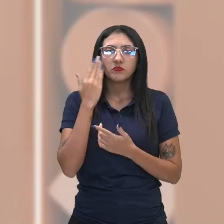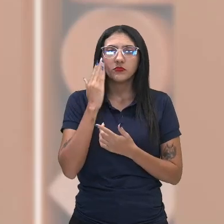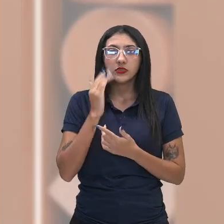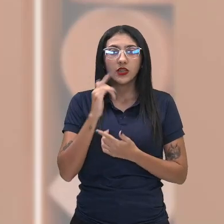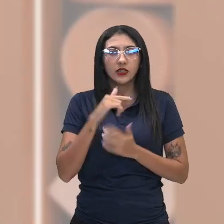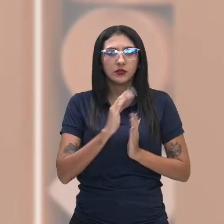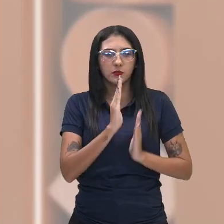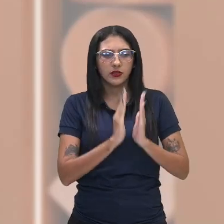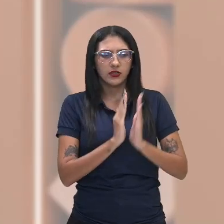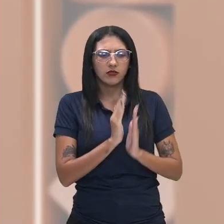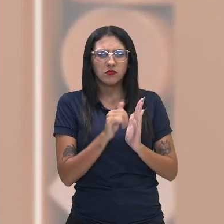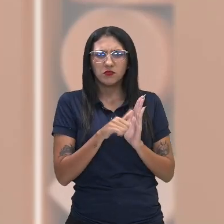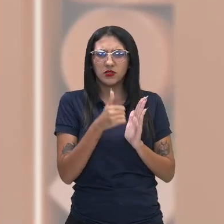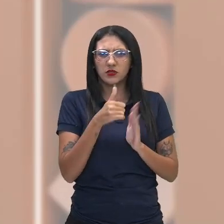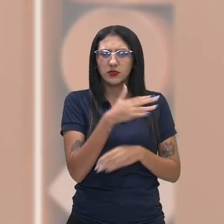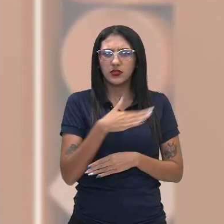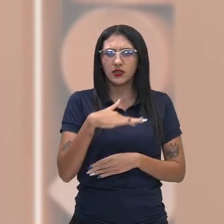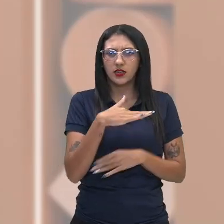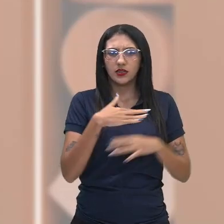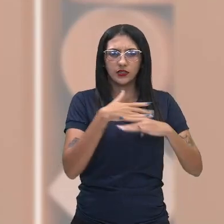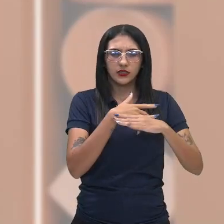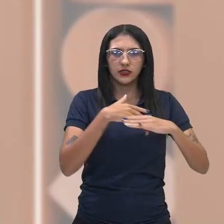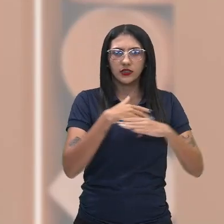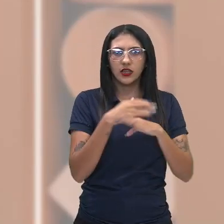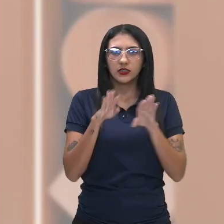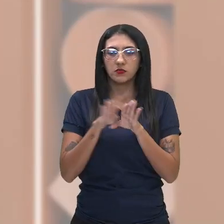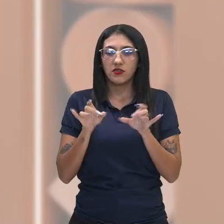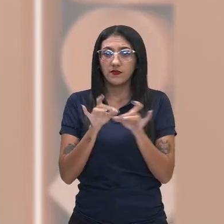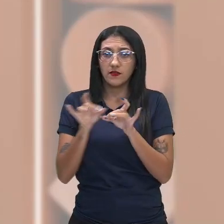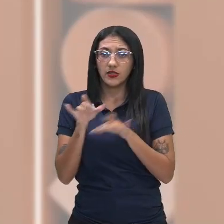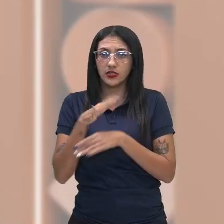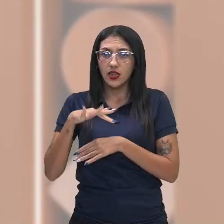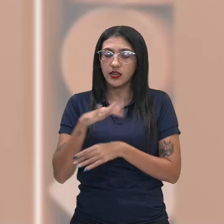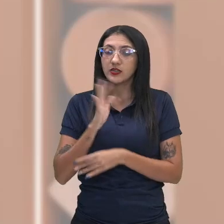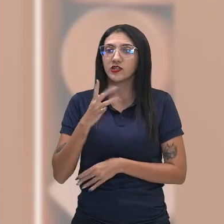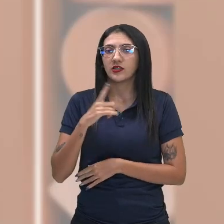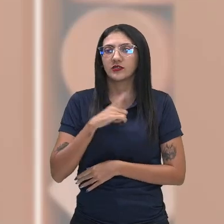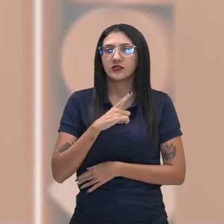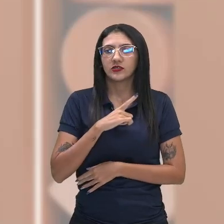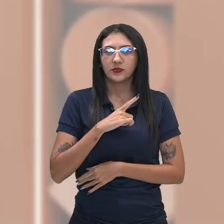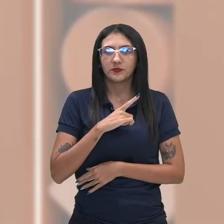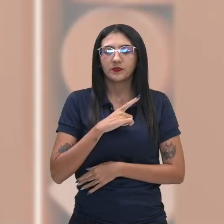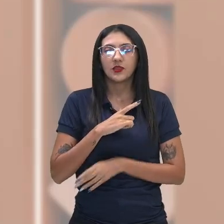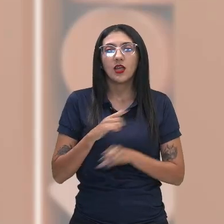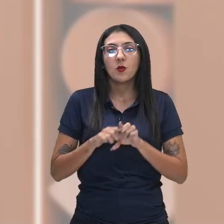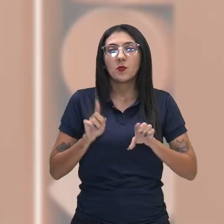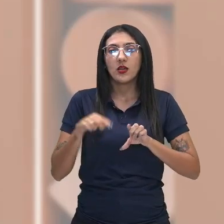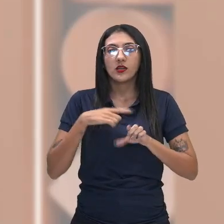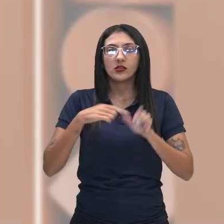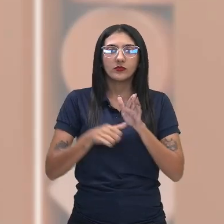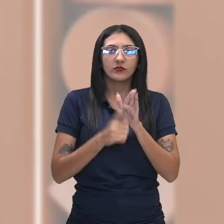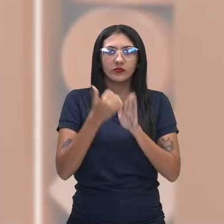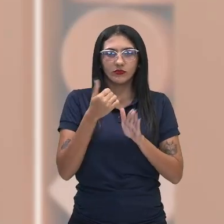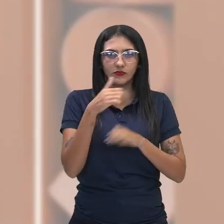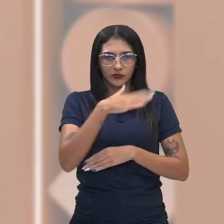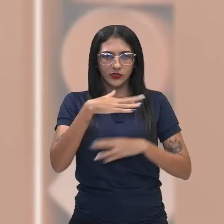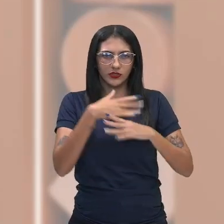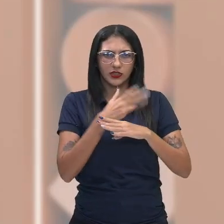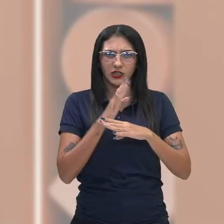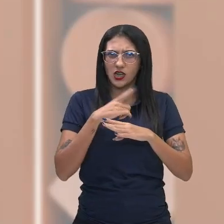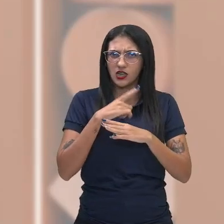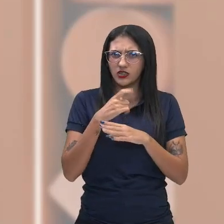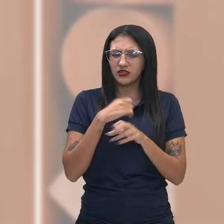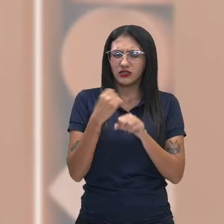as primeiras cidades e o comércio já existiam. Afinal de contas, as primeiras cidades datavam já